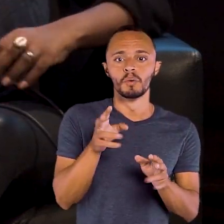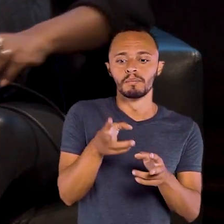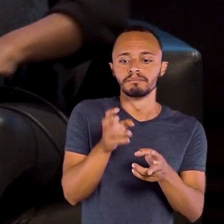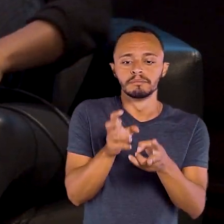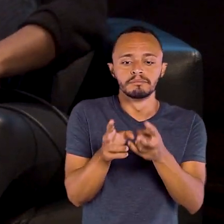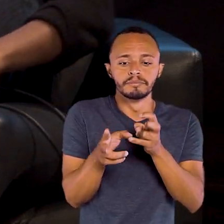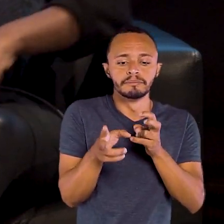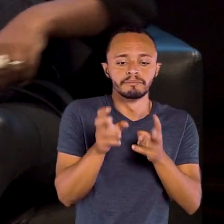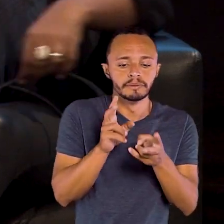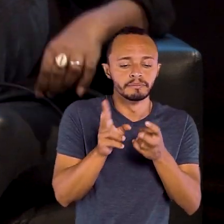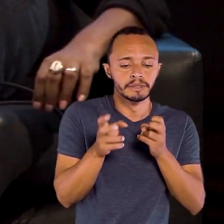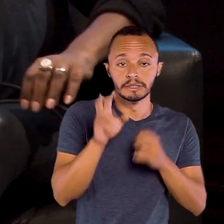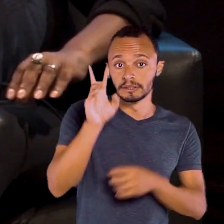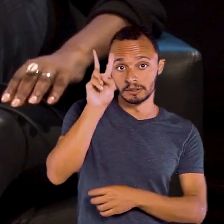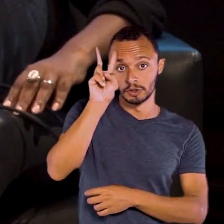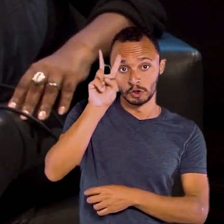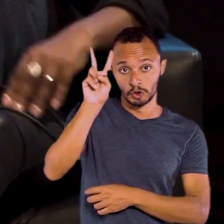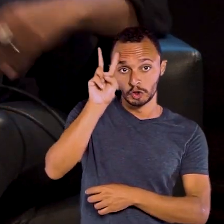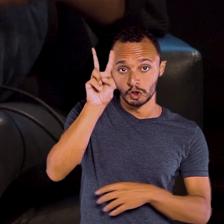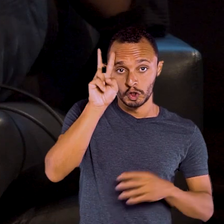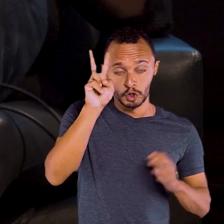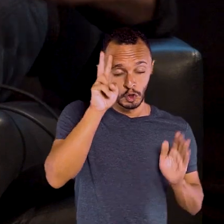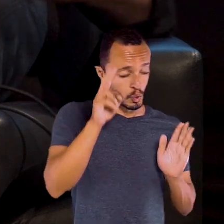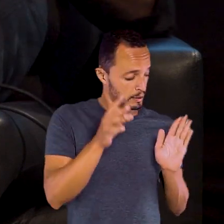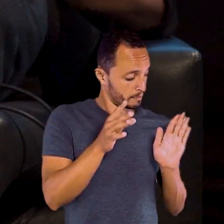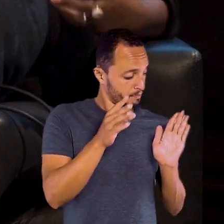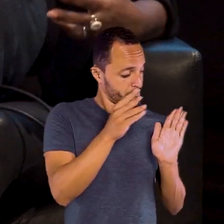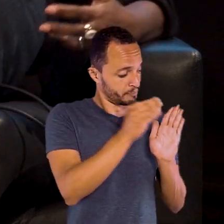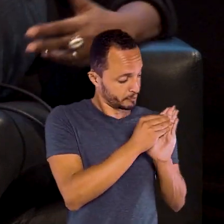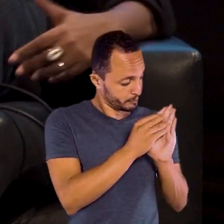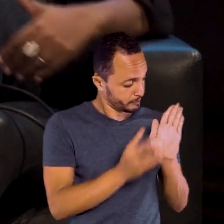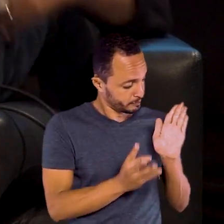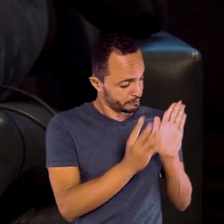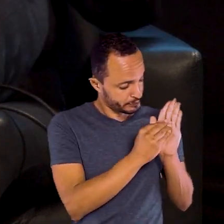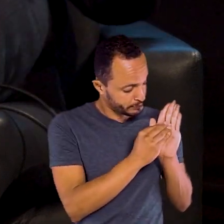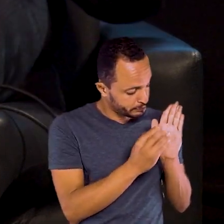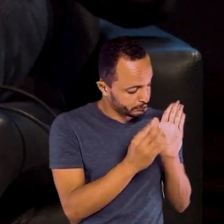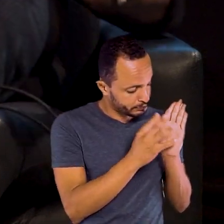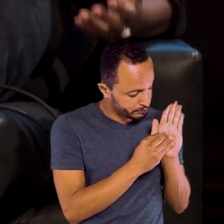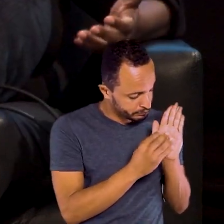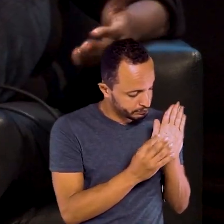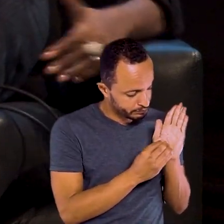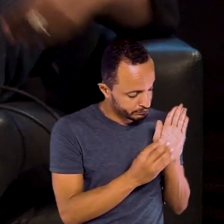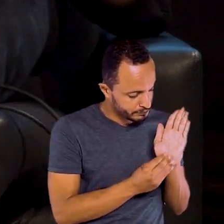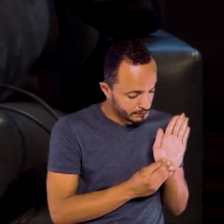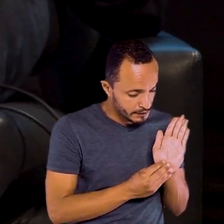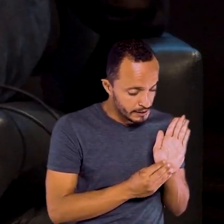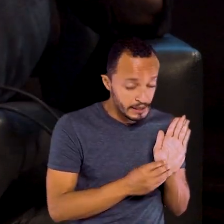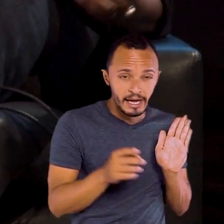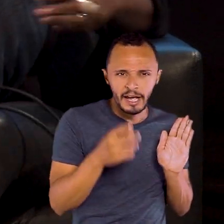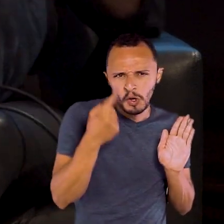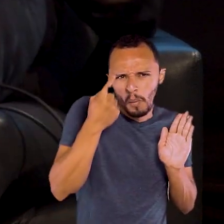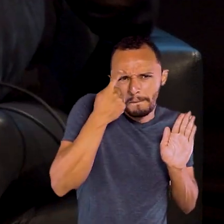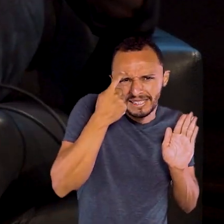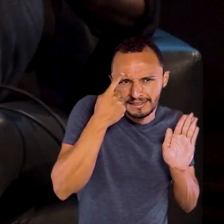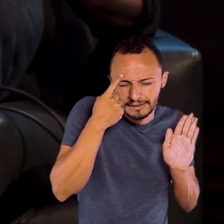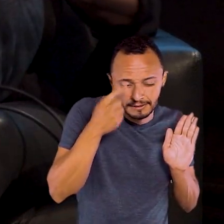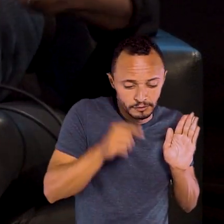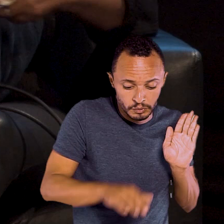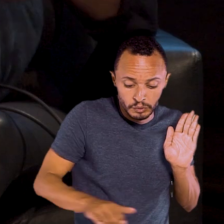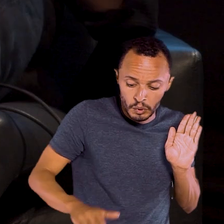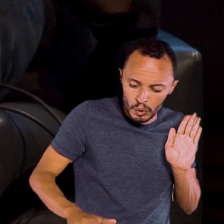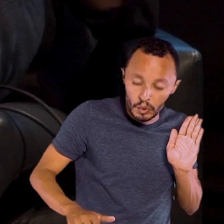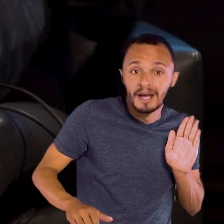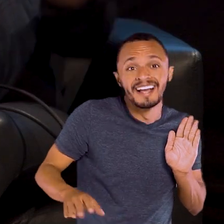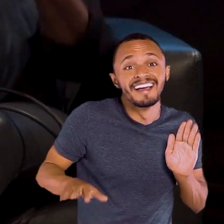sempre pensando, né, o que passaria na cabeça dessa moça que cresce dessa criança,